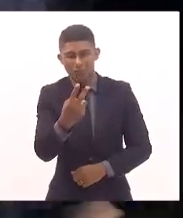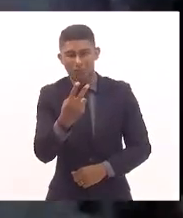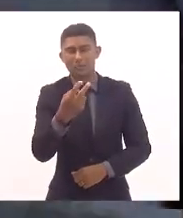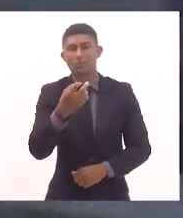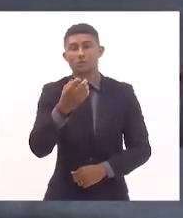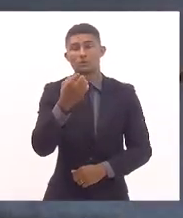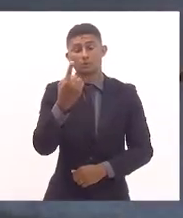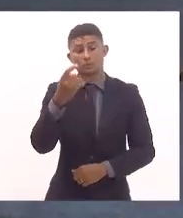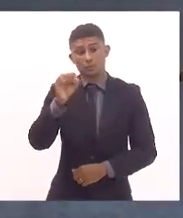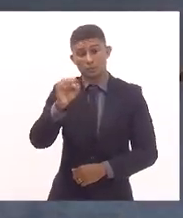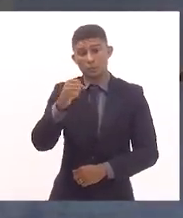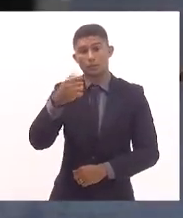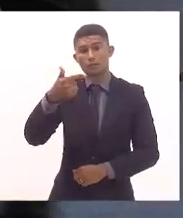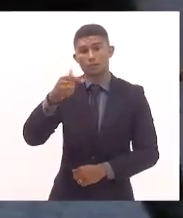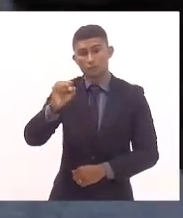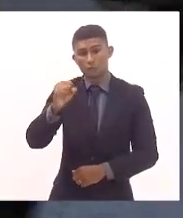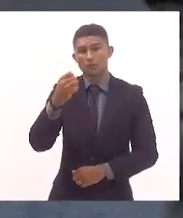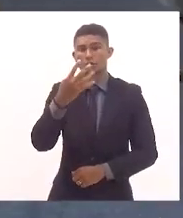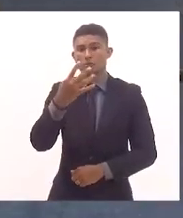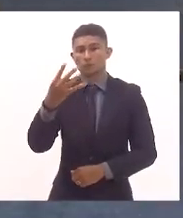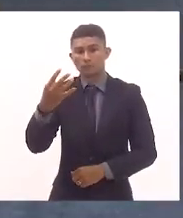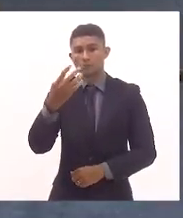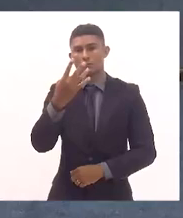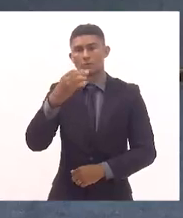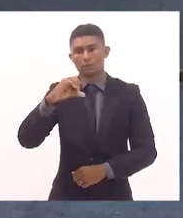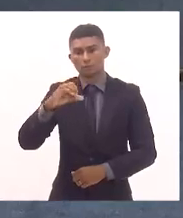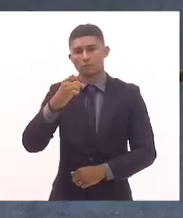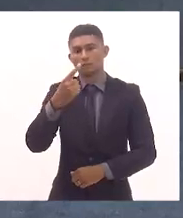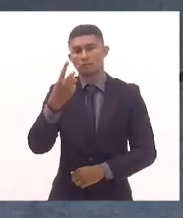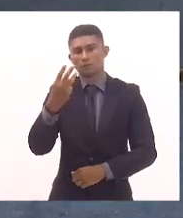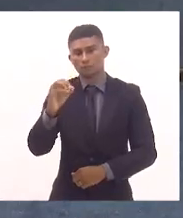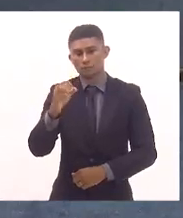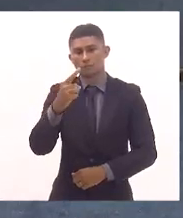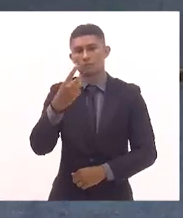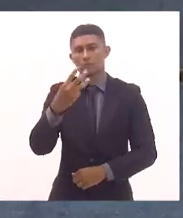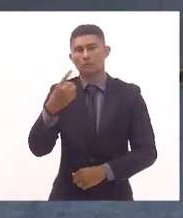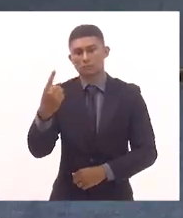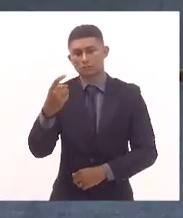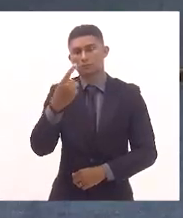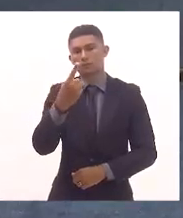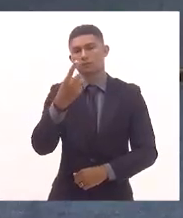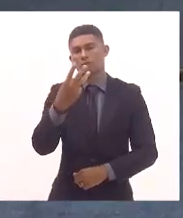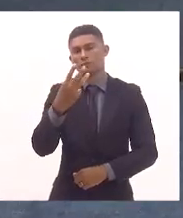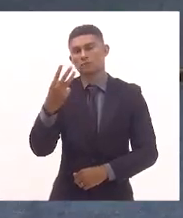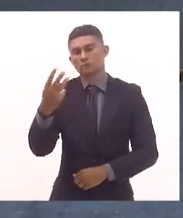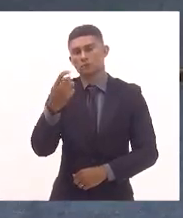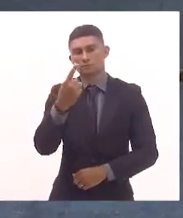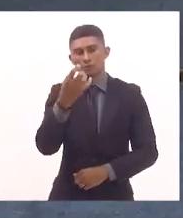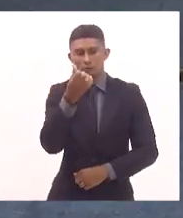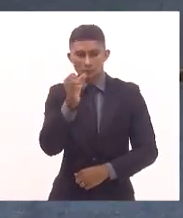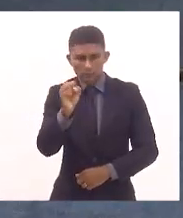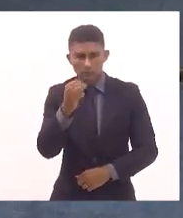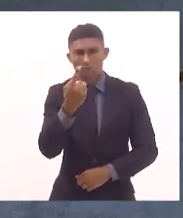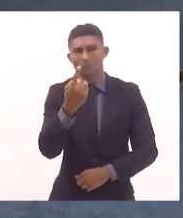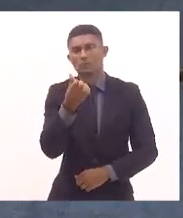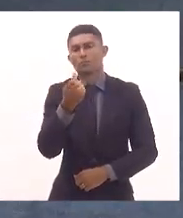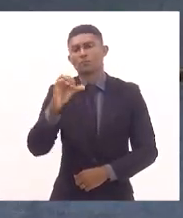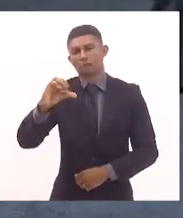Números 18, 28, 44, 49, 130, 131, 133, 168,